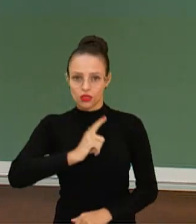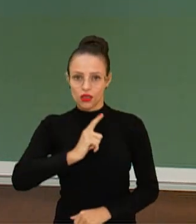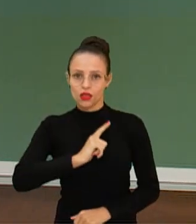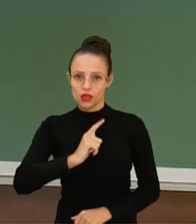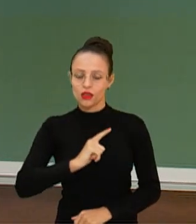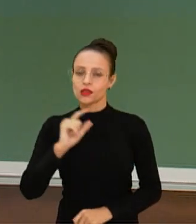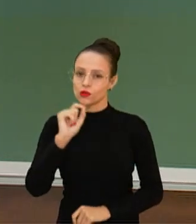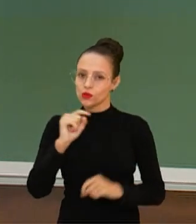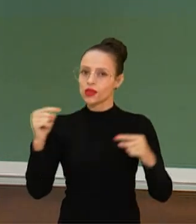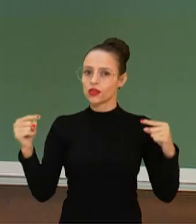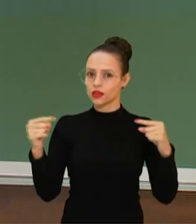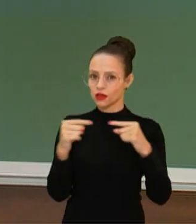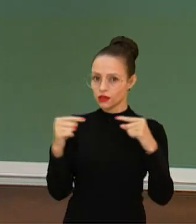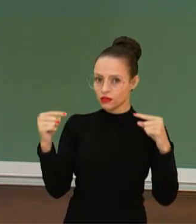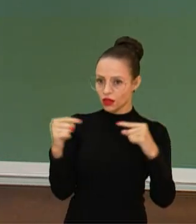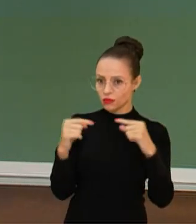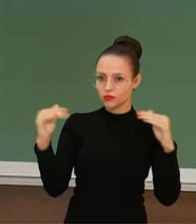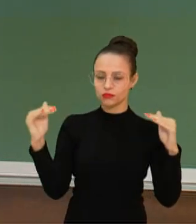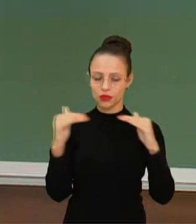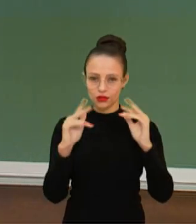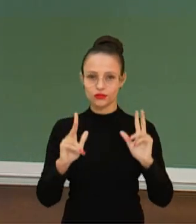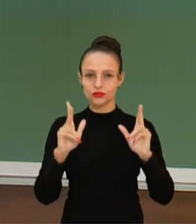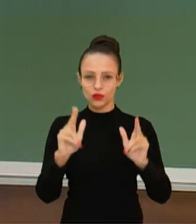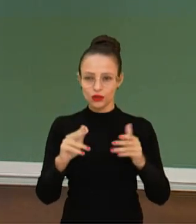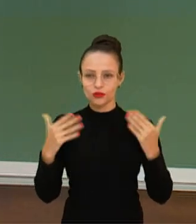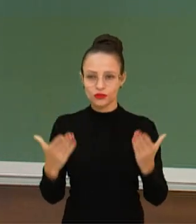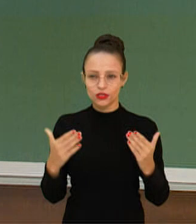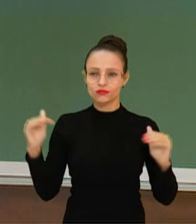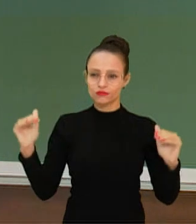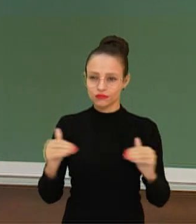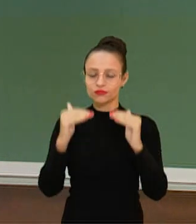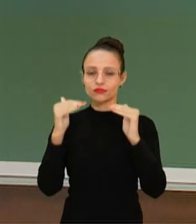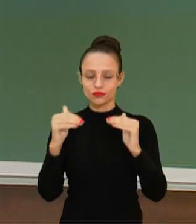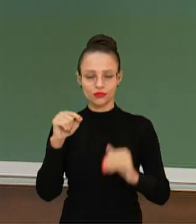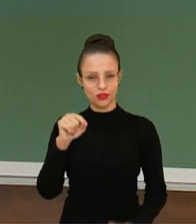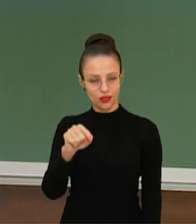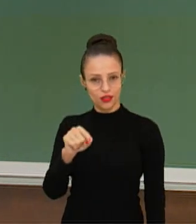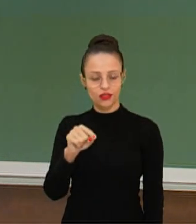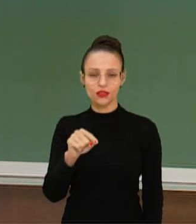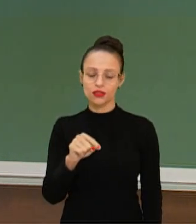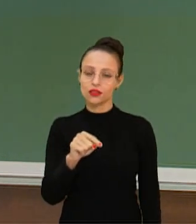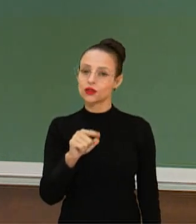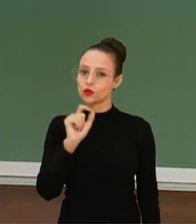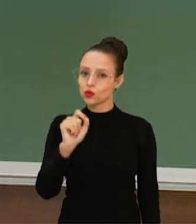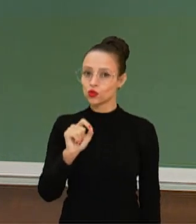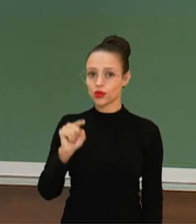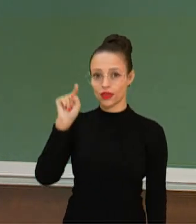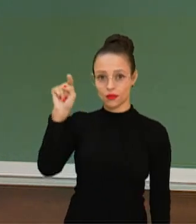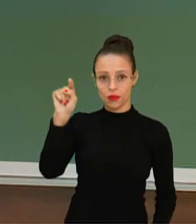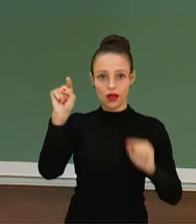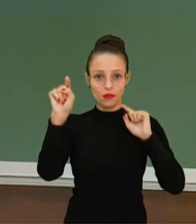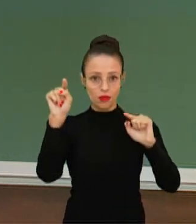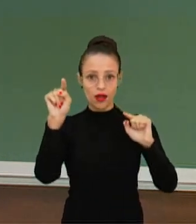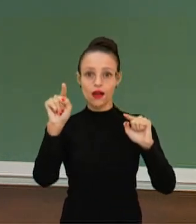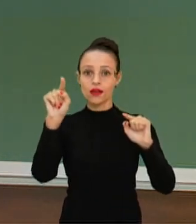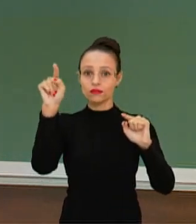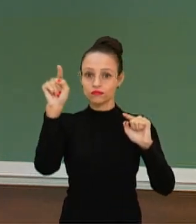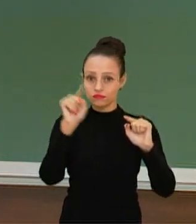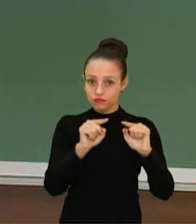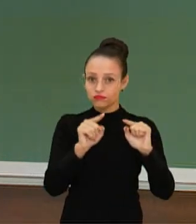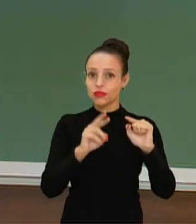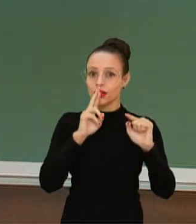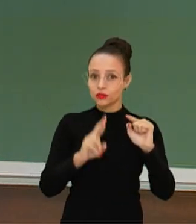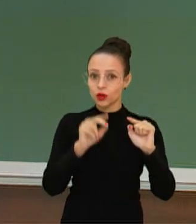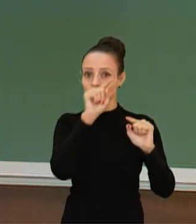ou seja, que vale aquela proporção, que vale aquela propriedade do produto dos meios é igual ao produto